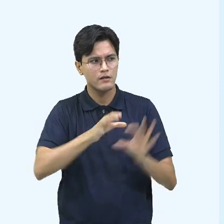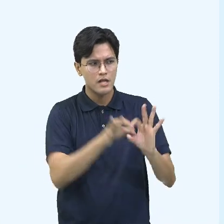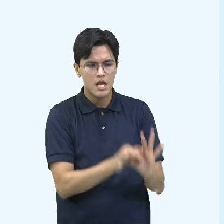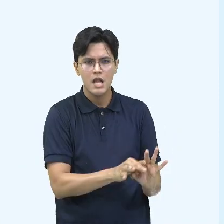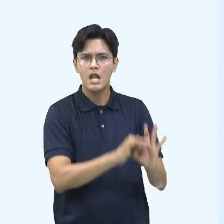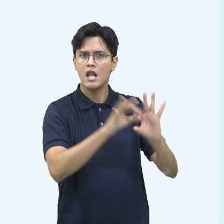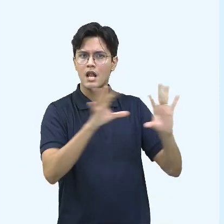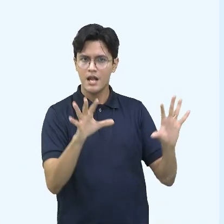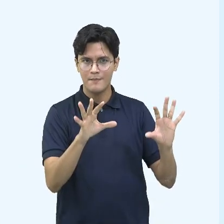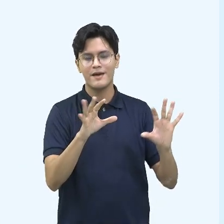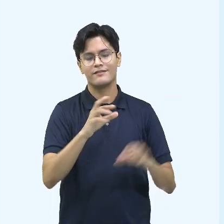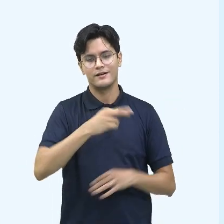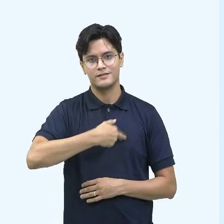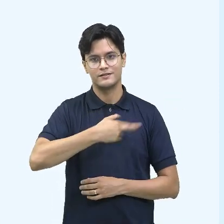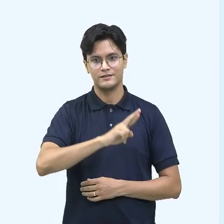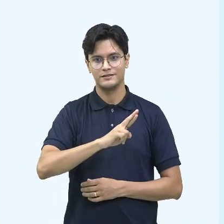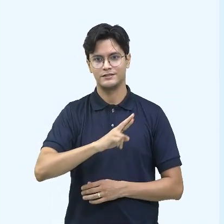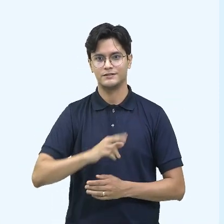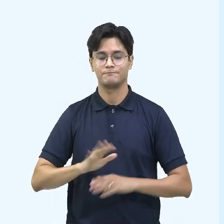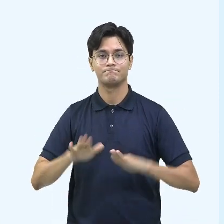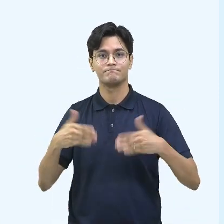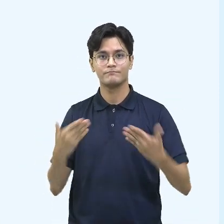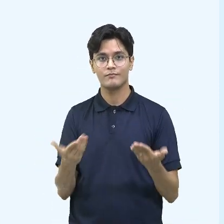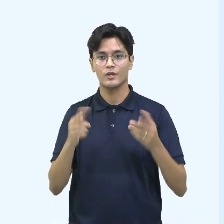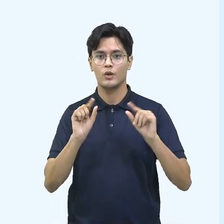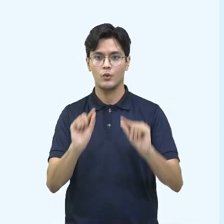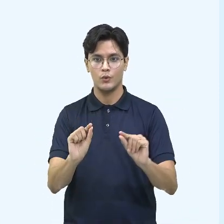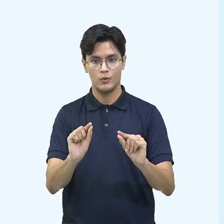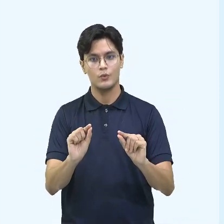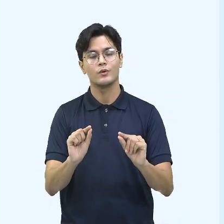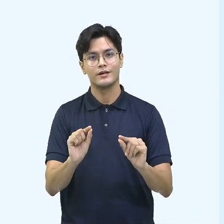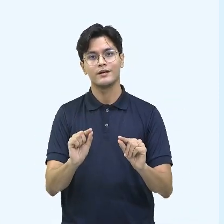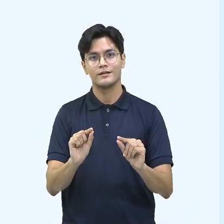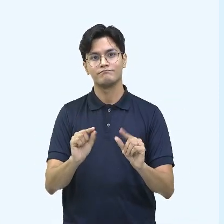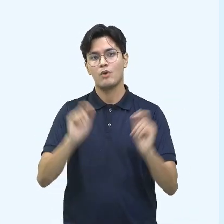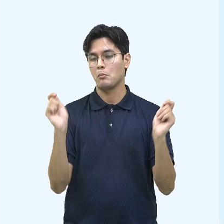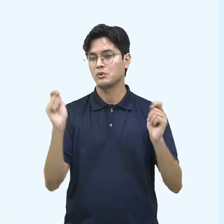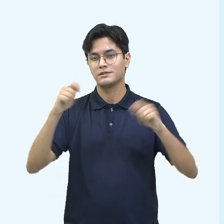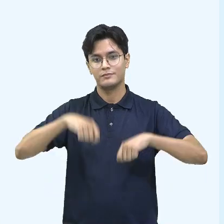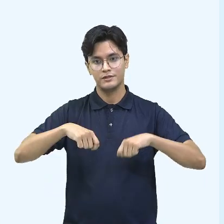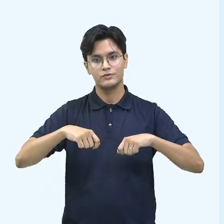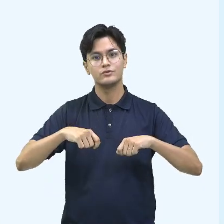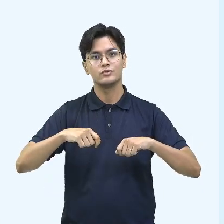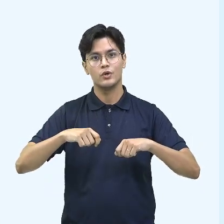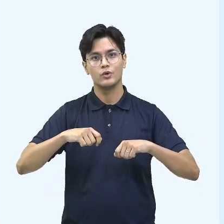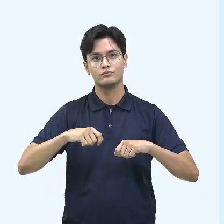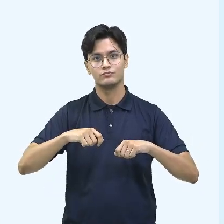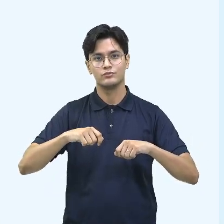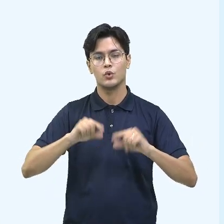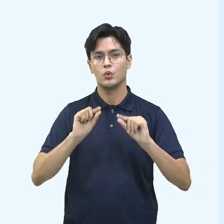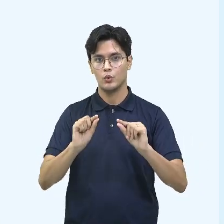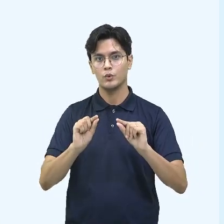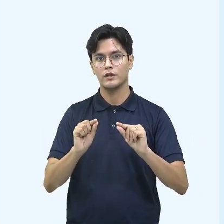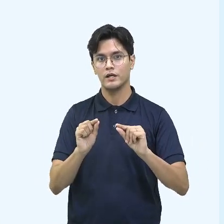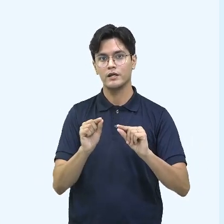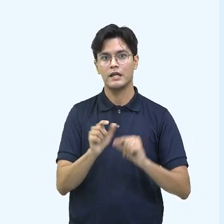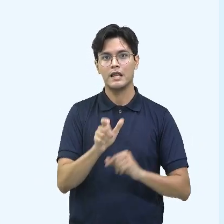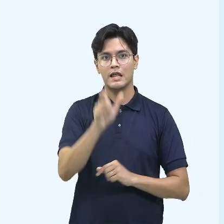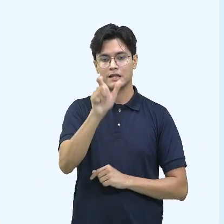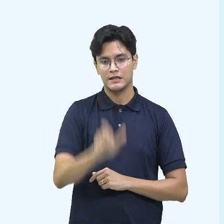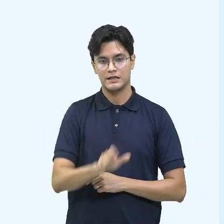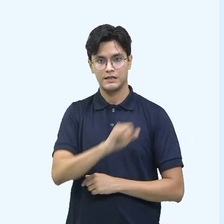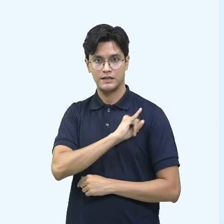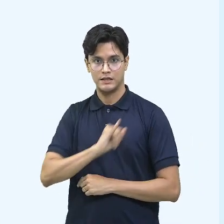liberdade de culto, dando espaço para o próximo imperador, que foi Teodósio,